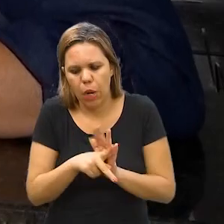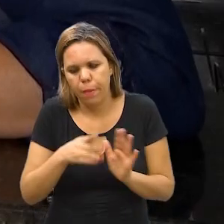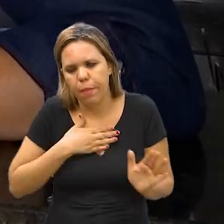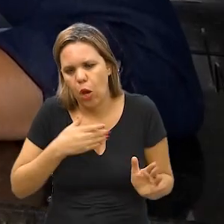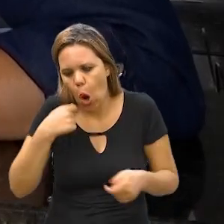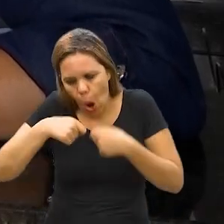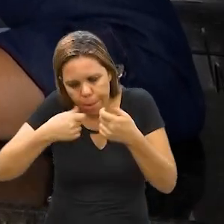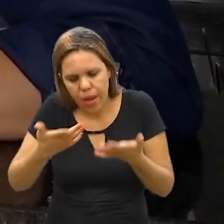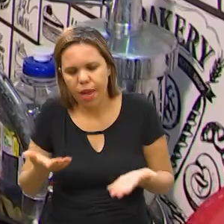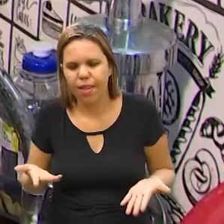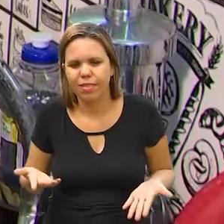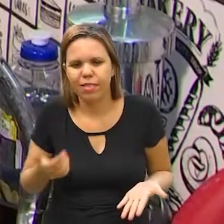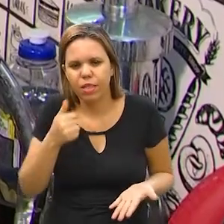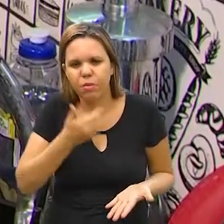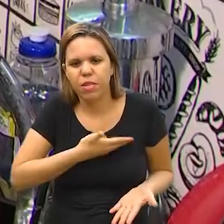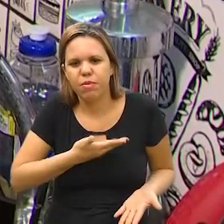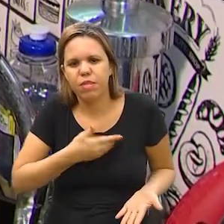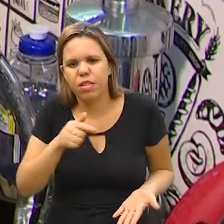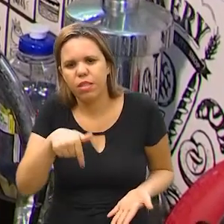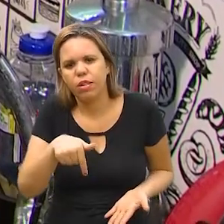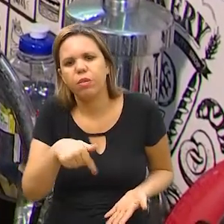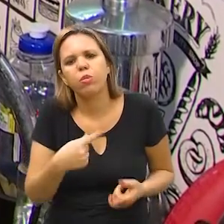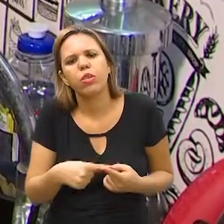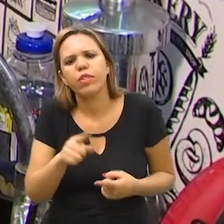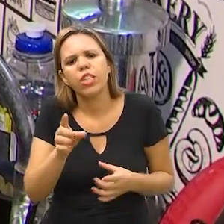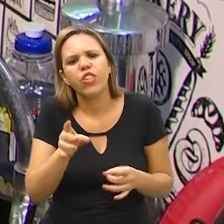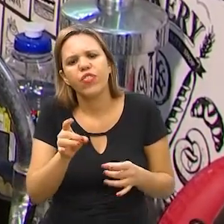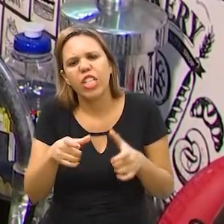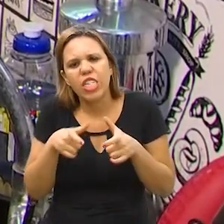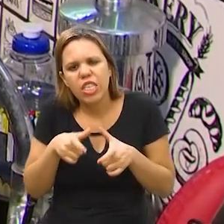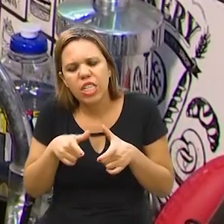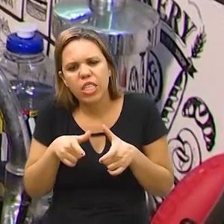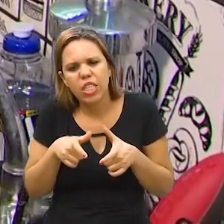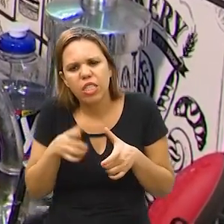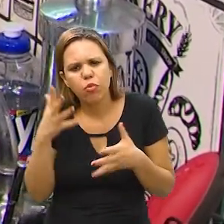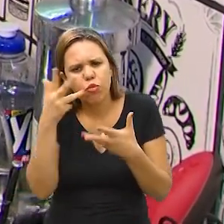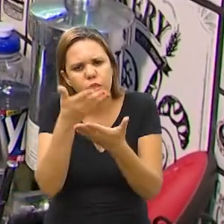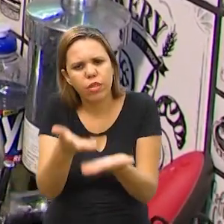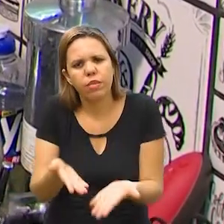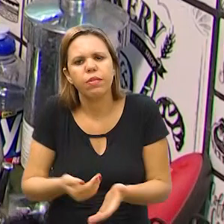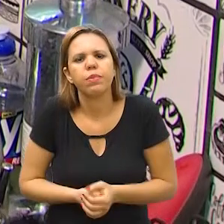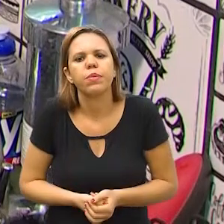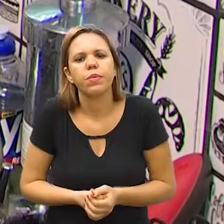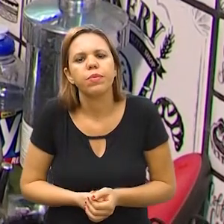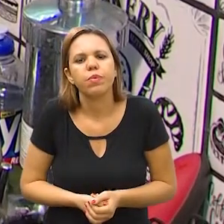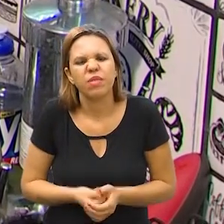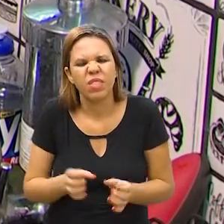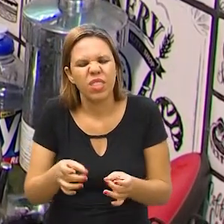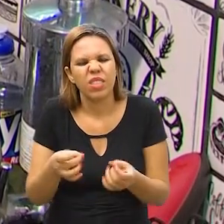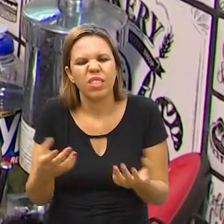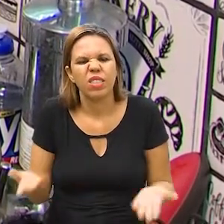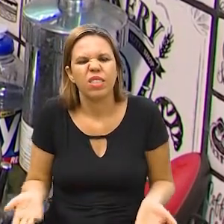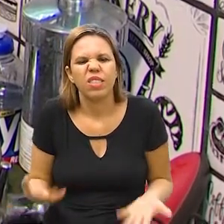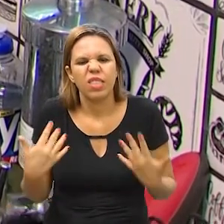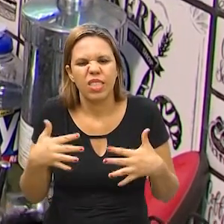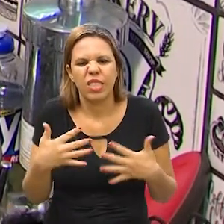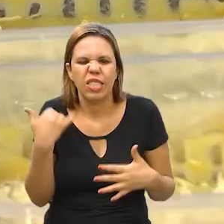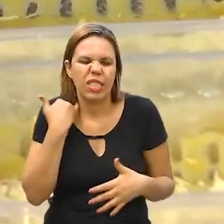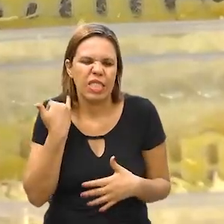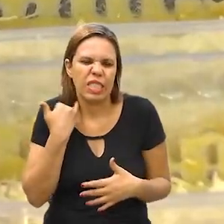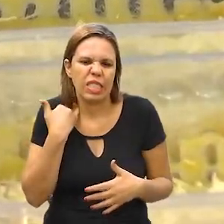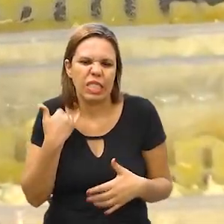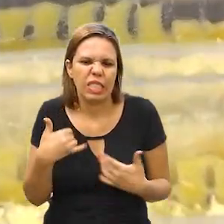né? Aí uma amiga minha falou assim, Ná, por que você não vende as marmitas? Suas marmitas são tão bonitas. Aí eu falei assim, vender, dá muito